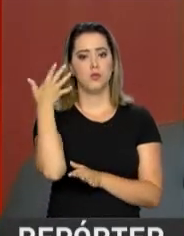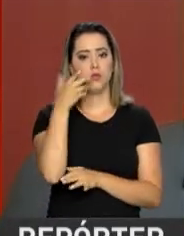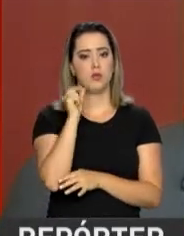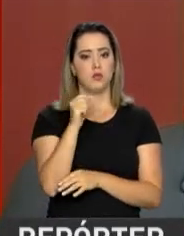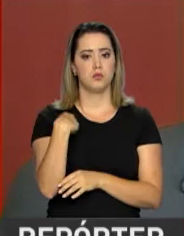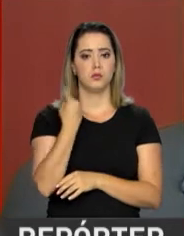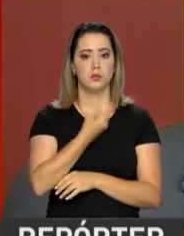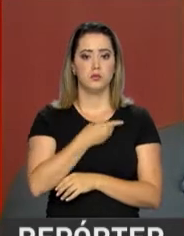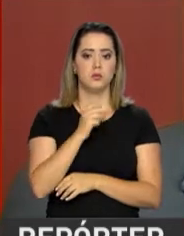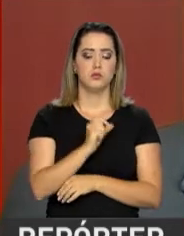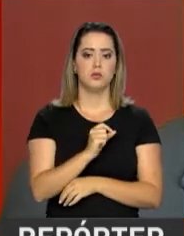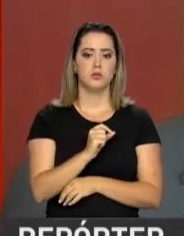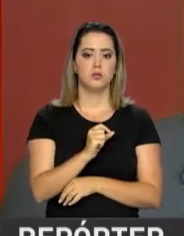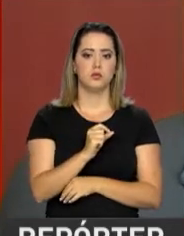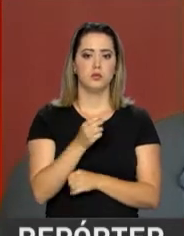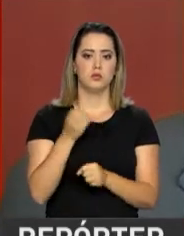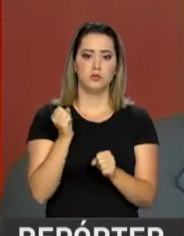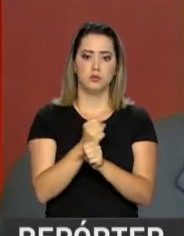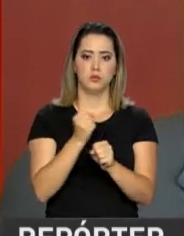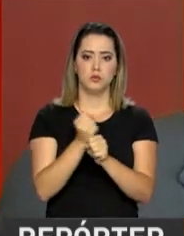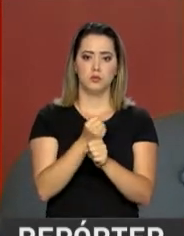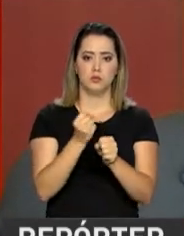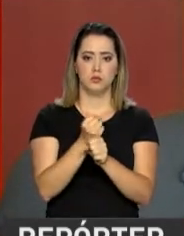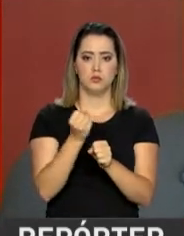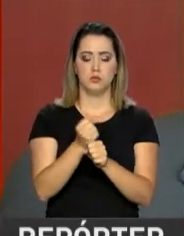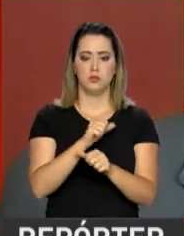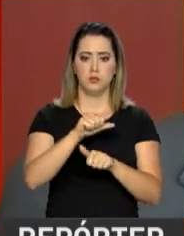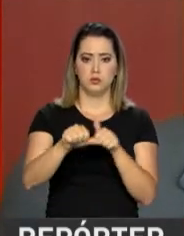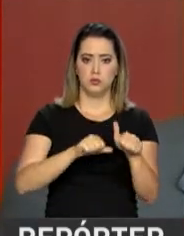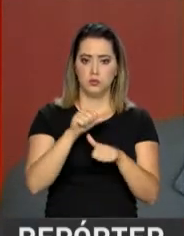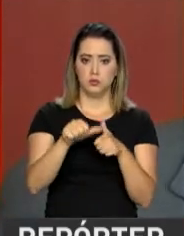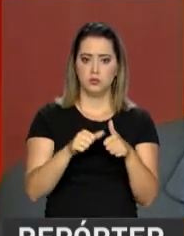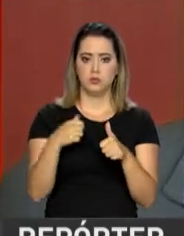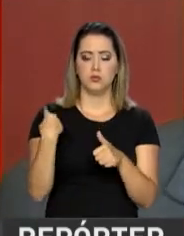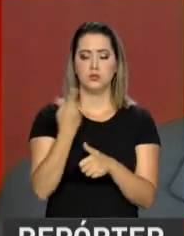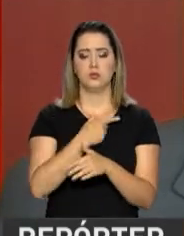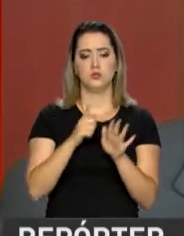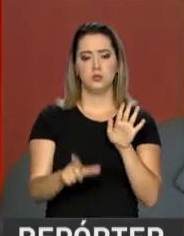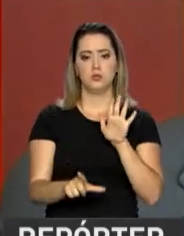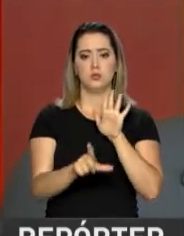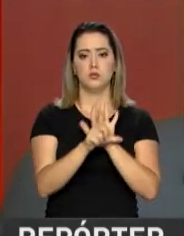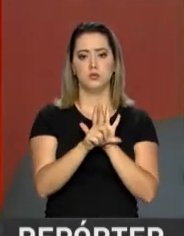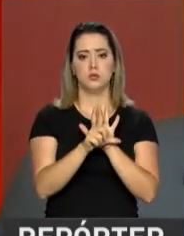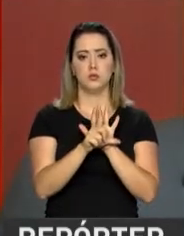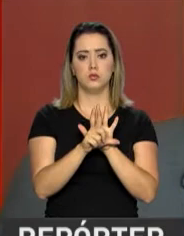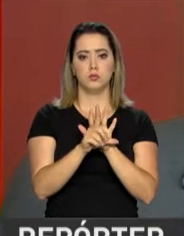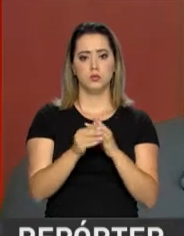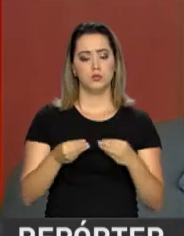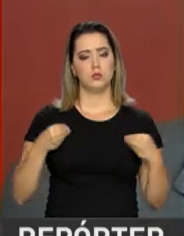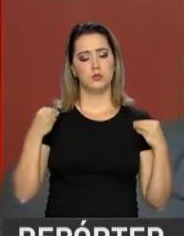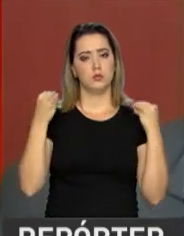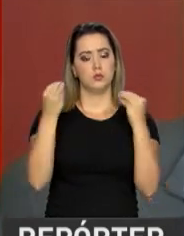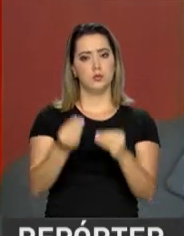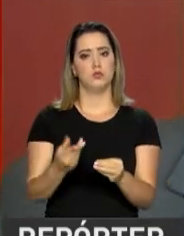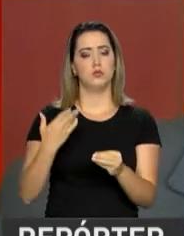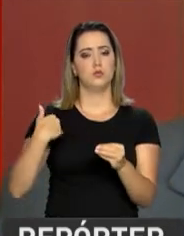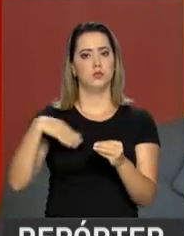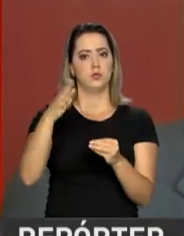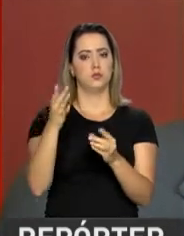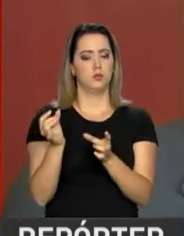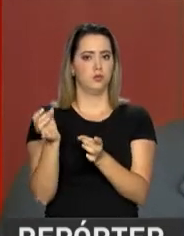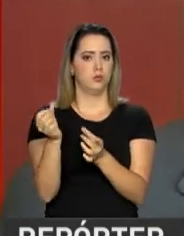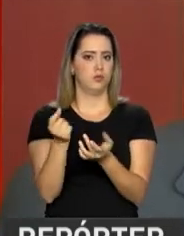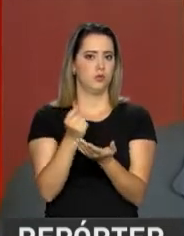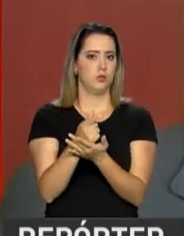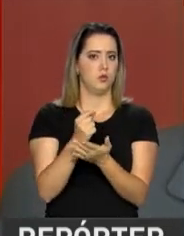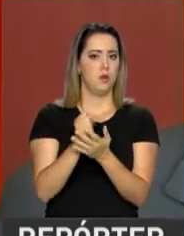nós construíssemos mudanças na nossa legislação para garantir um ambiente de negócio